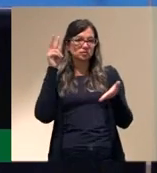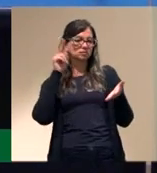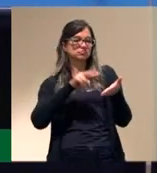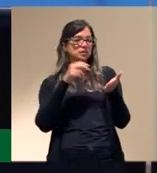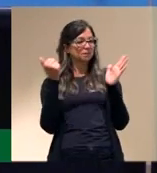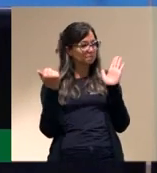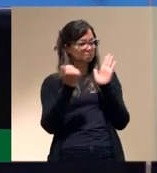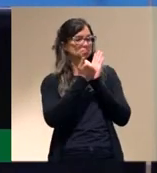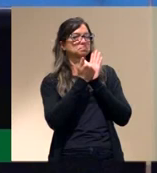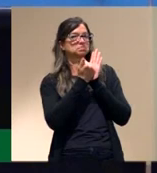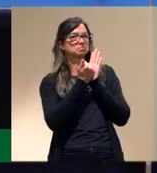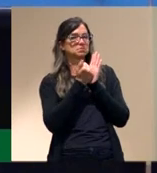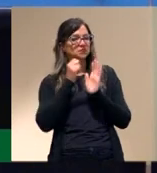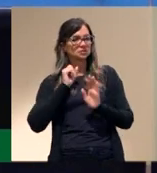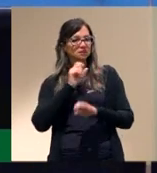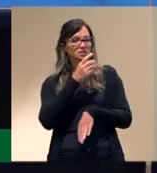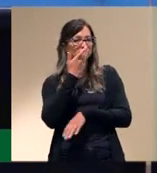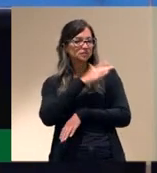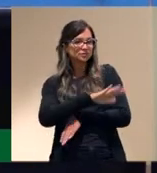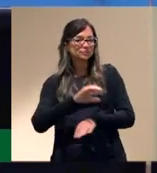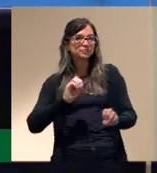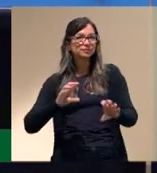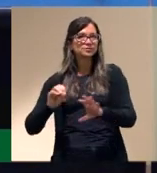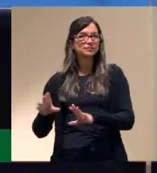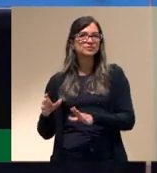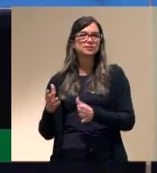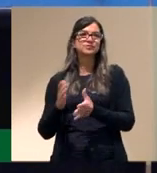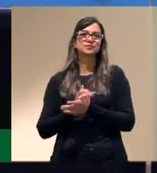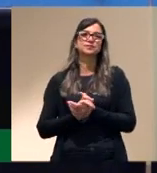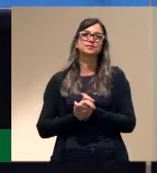especificidade da educação infantil, quando eu escrevi lá,